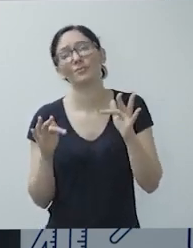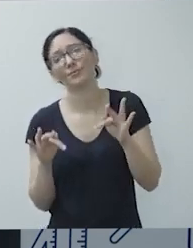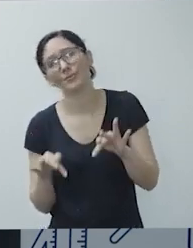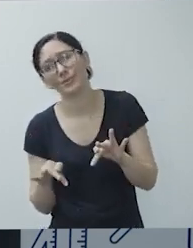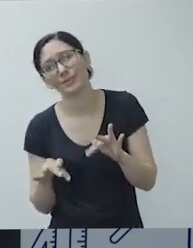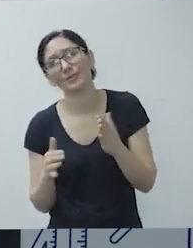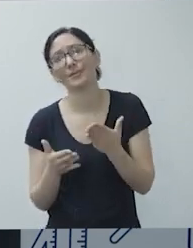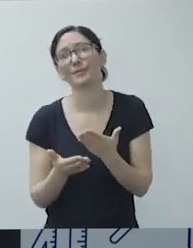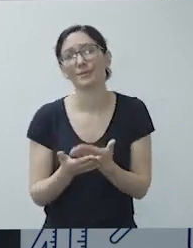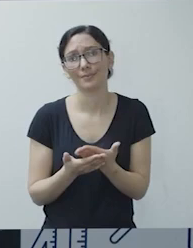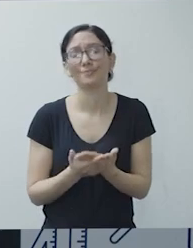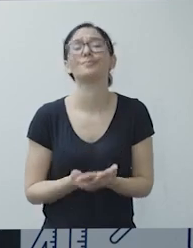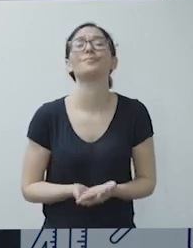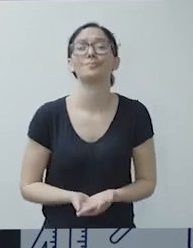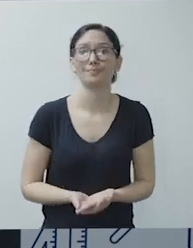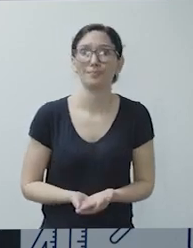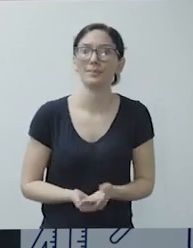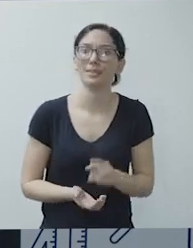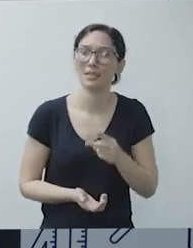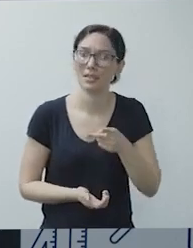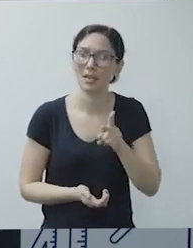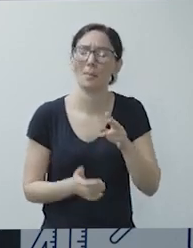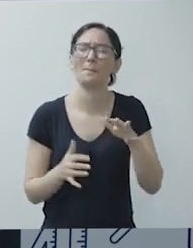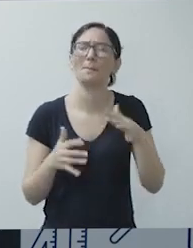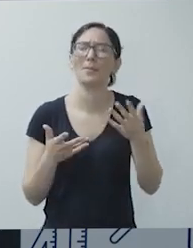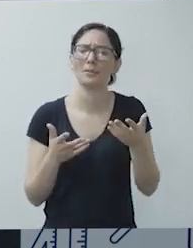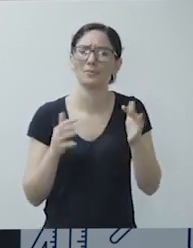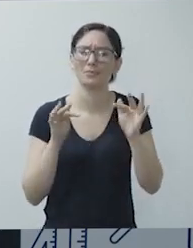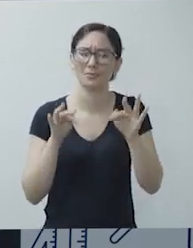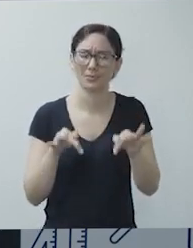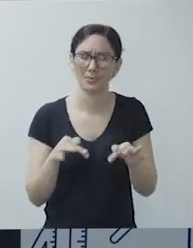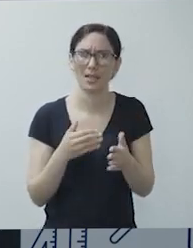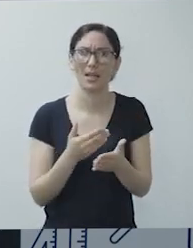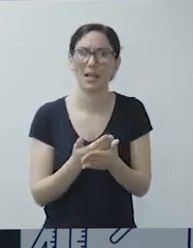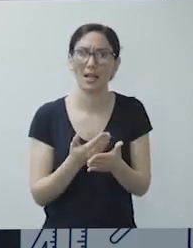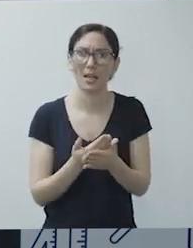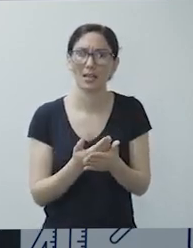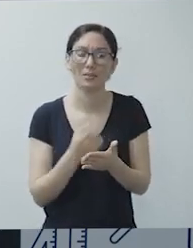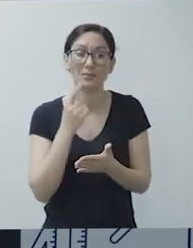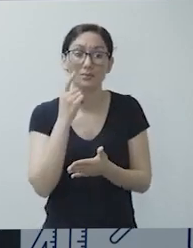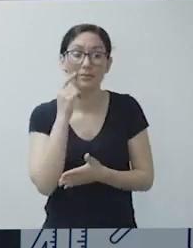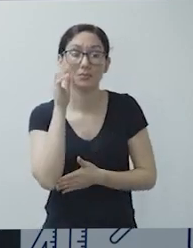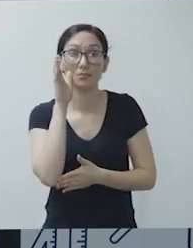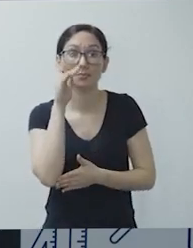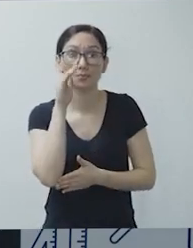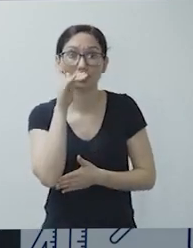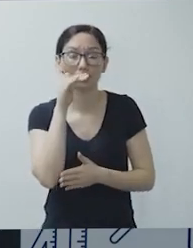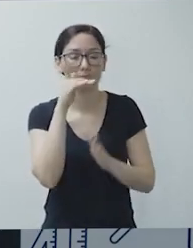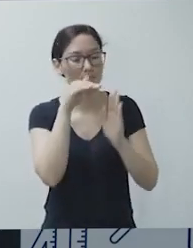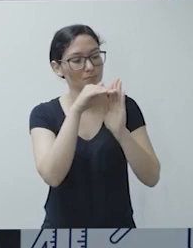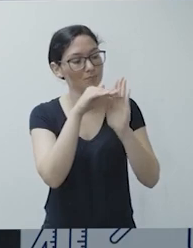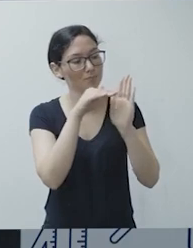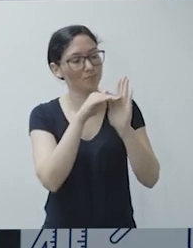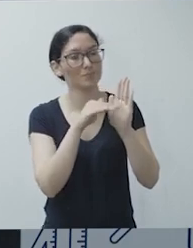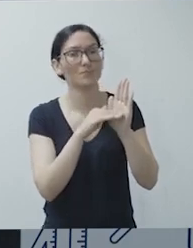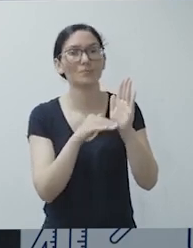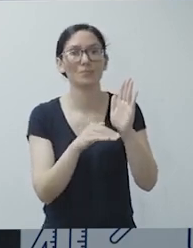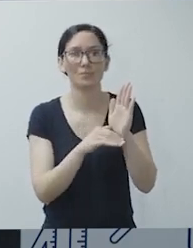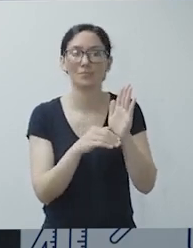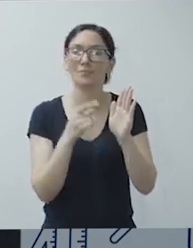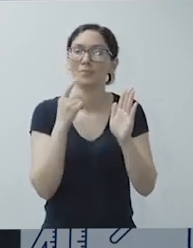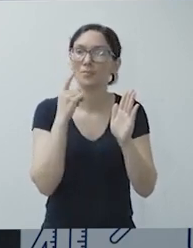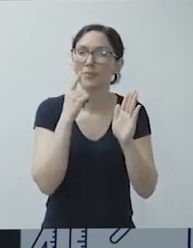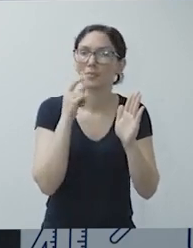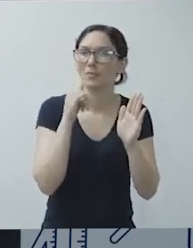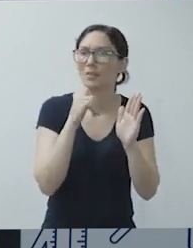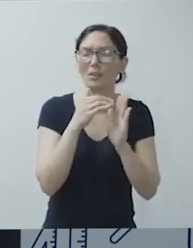nossa aula. E sempre quando chegamos ao final da nossa aula, nós vamos conferir a nossa rotina. Nós vamos ver